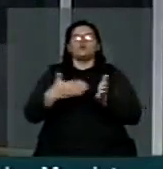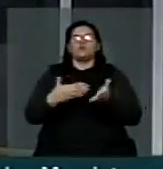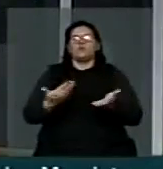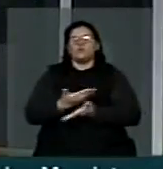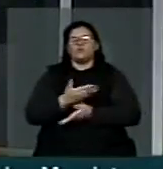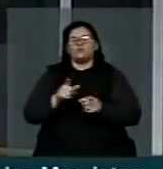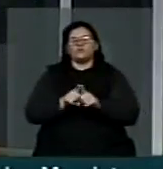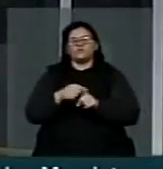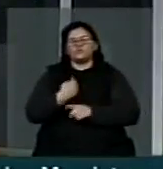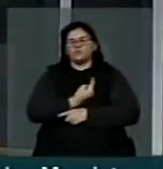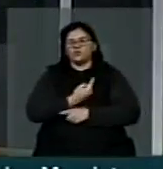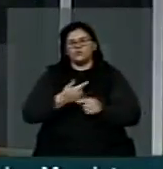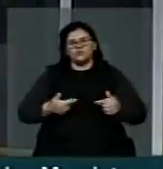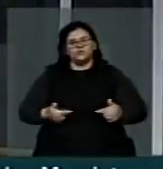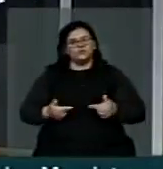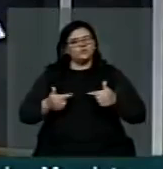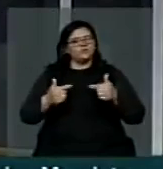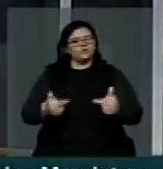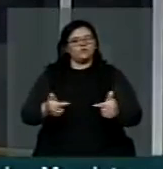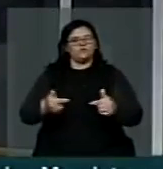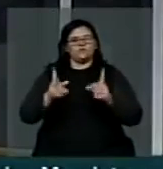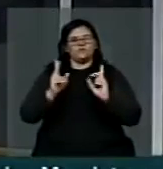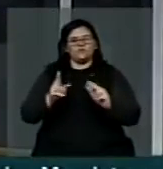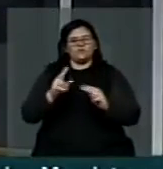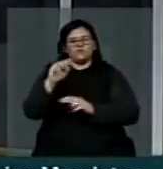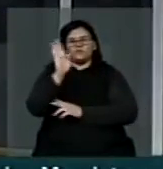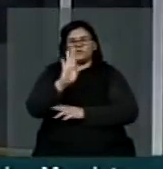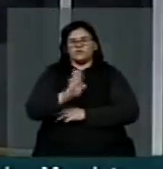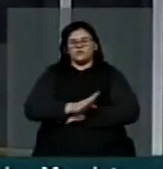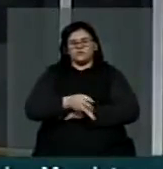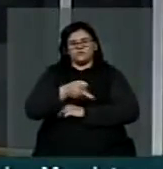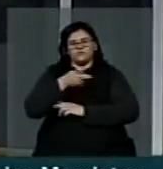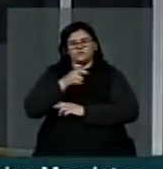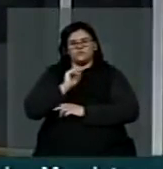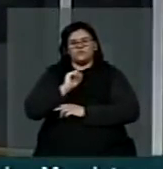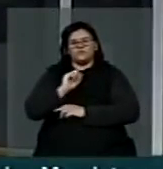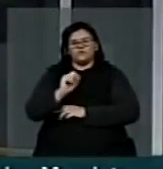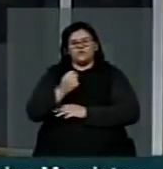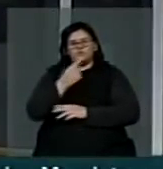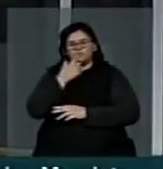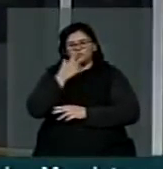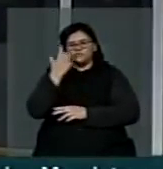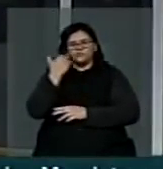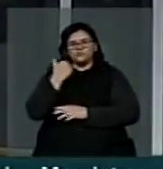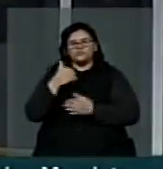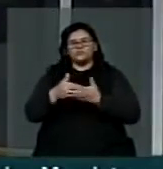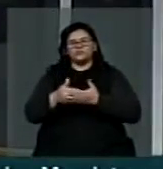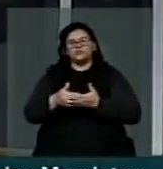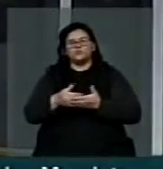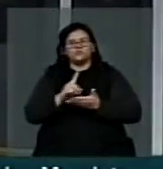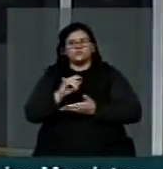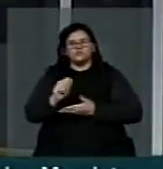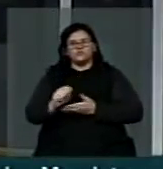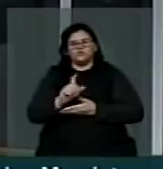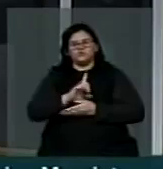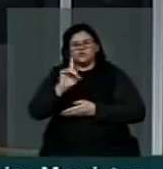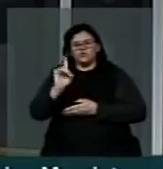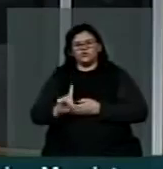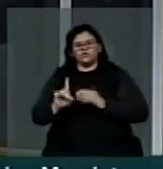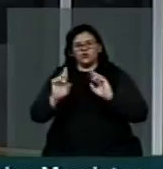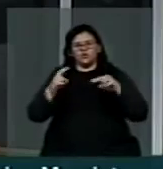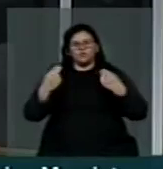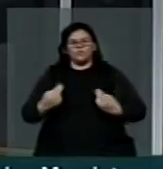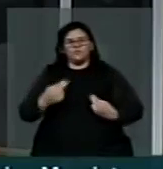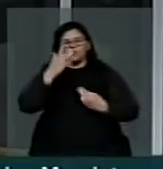parlamento, luta que o Brasil vê ressurgir recentemente, tão atual, que vemos os direitos humanos do